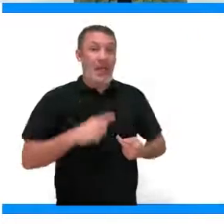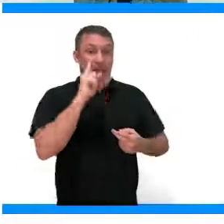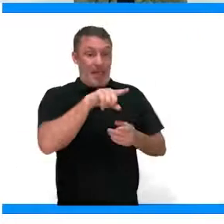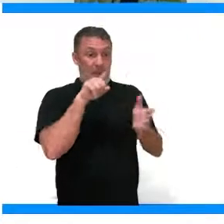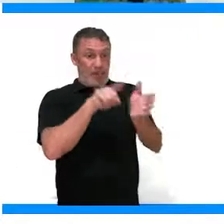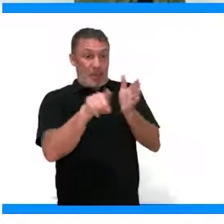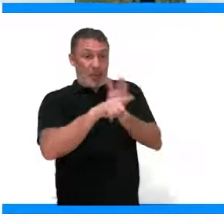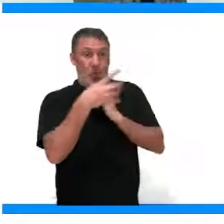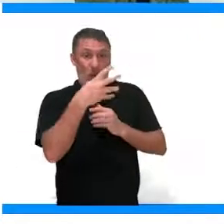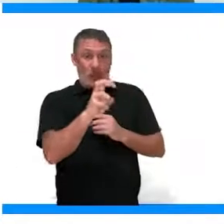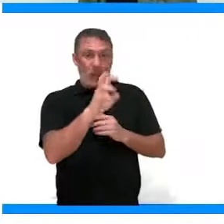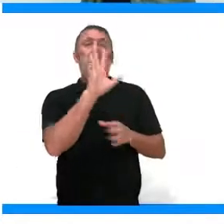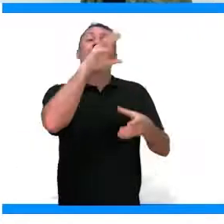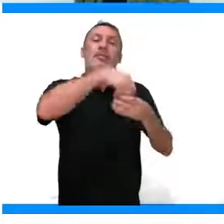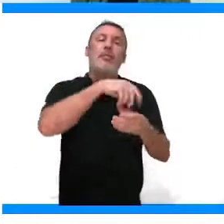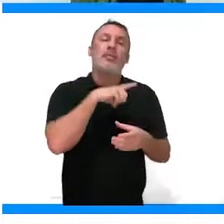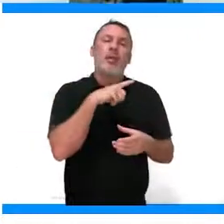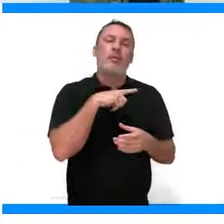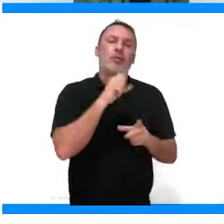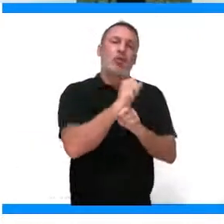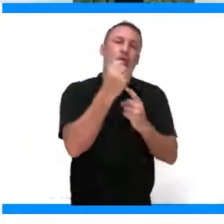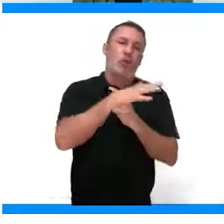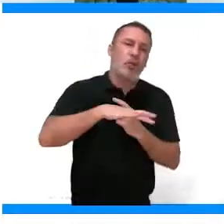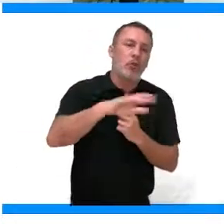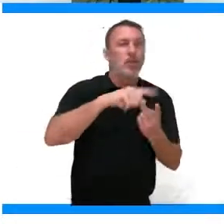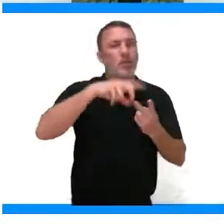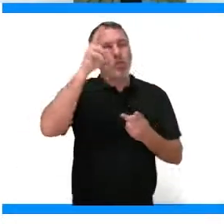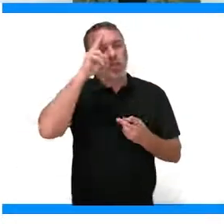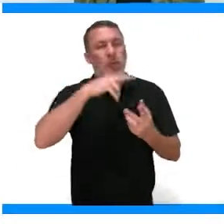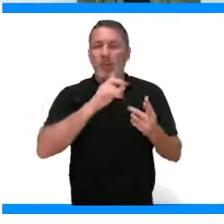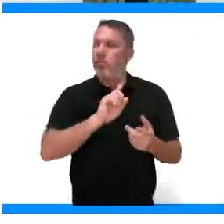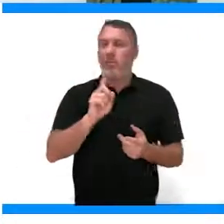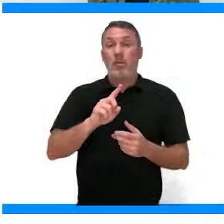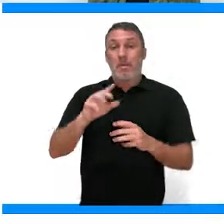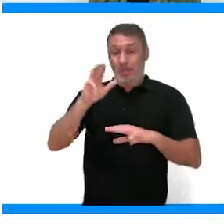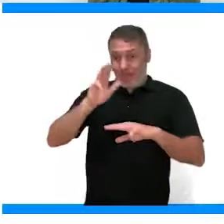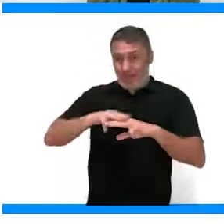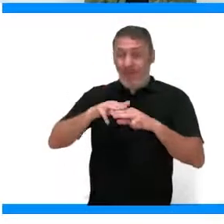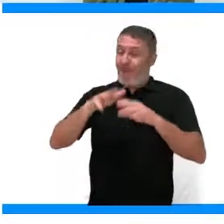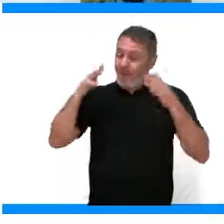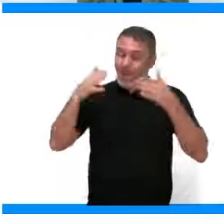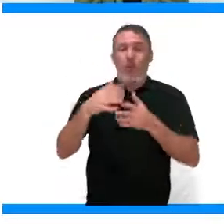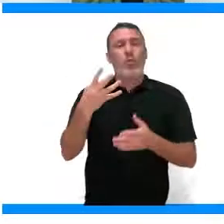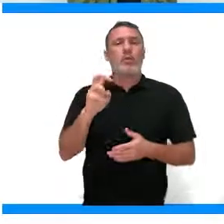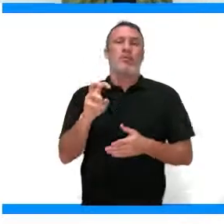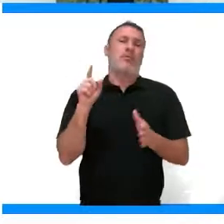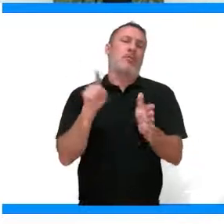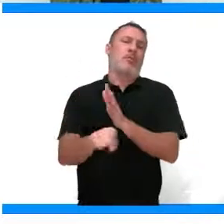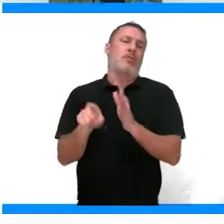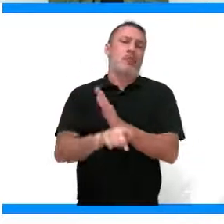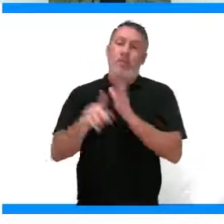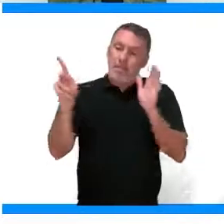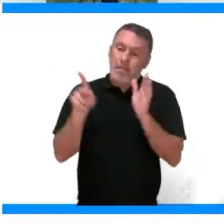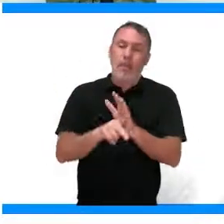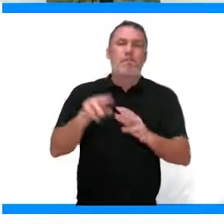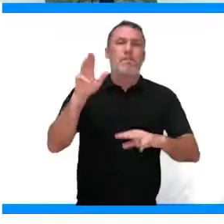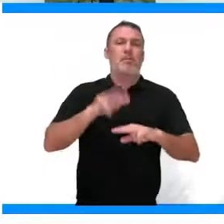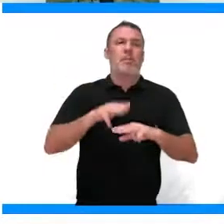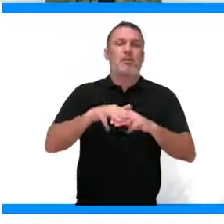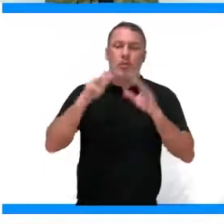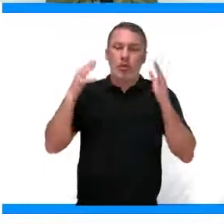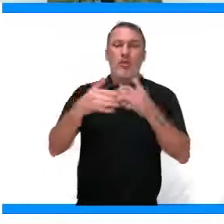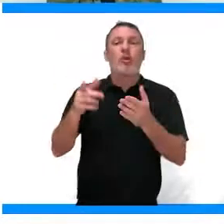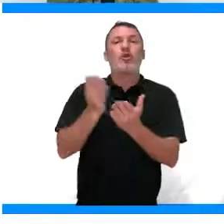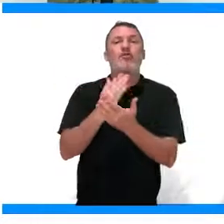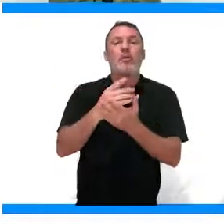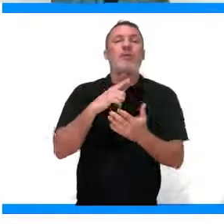ter sociologia, filosofia, história, geografia, a matemática não, 45 questões de matemática. E o Enem divide essas 45